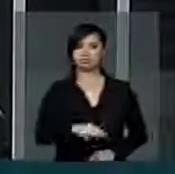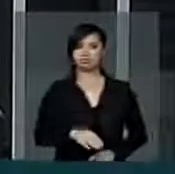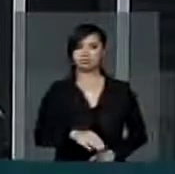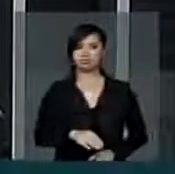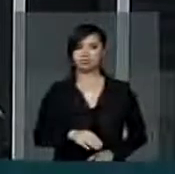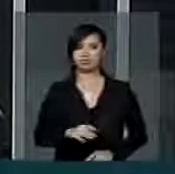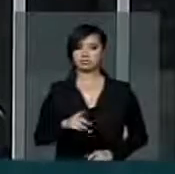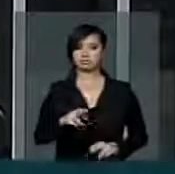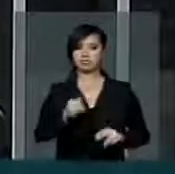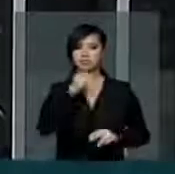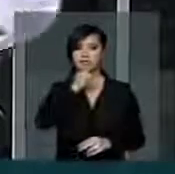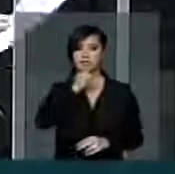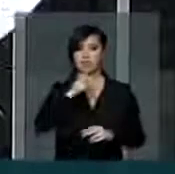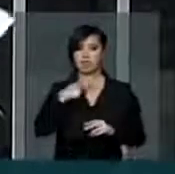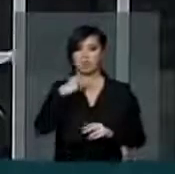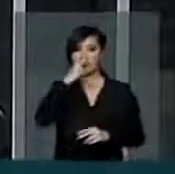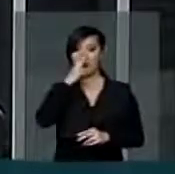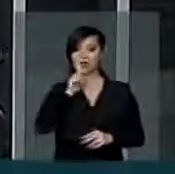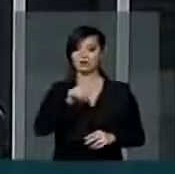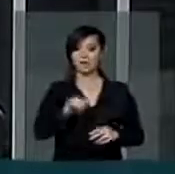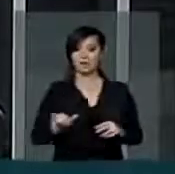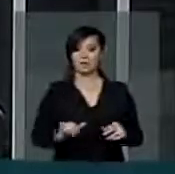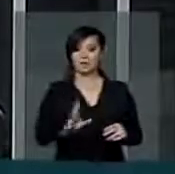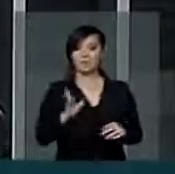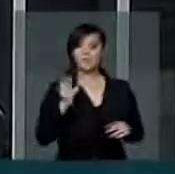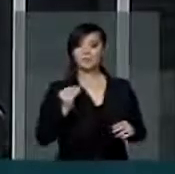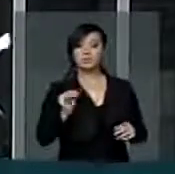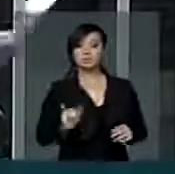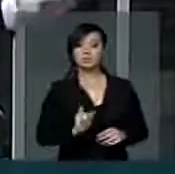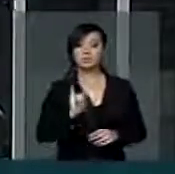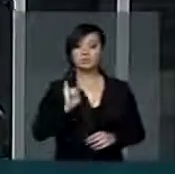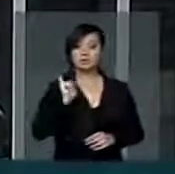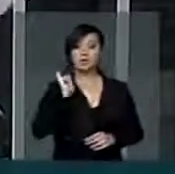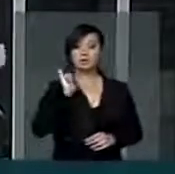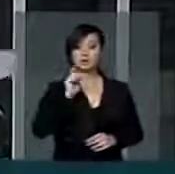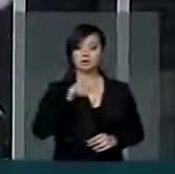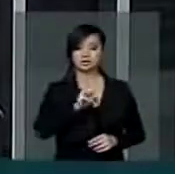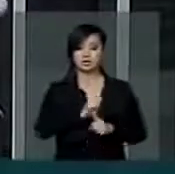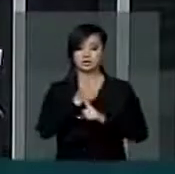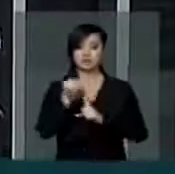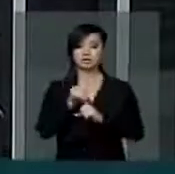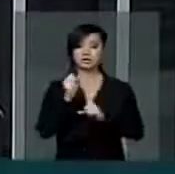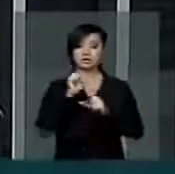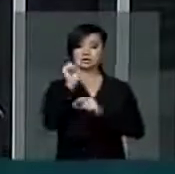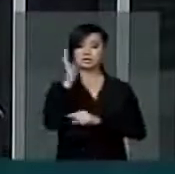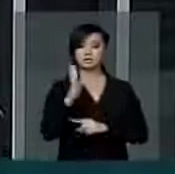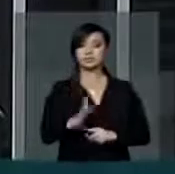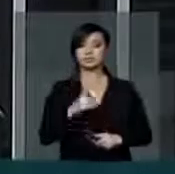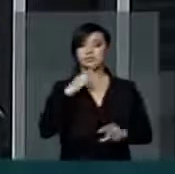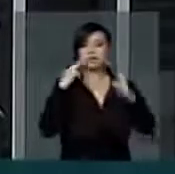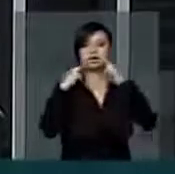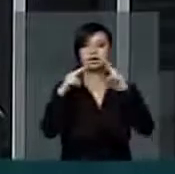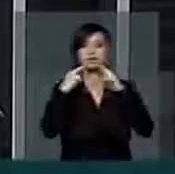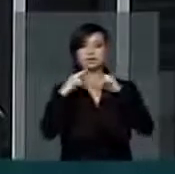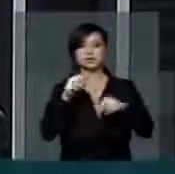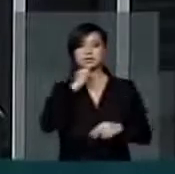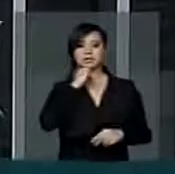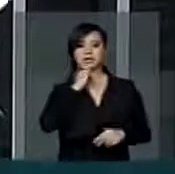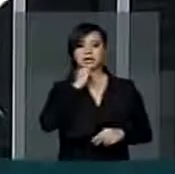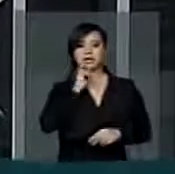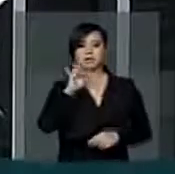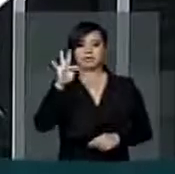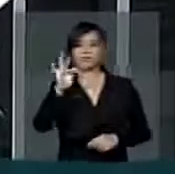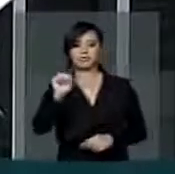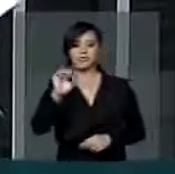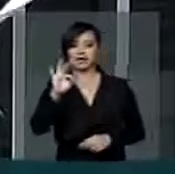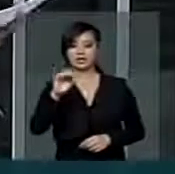brasileira está a reclamar, o fator previdenciário, a emenda 29, a PEC 29, que foi vetada, que era o problema da